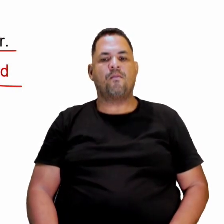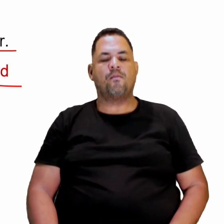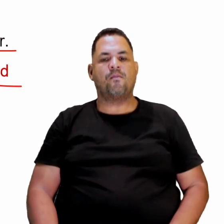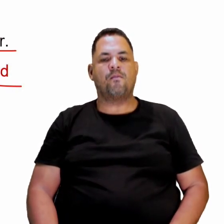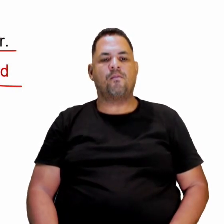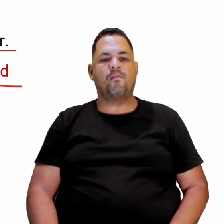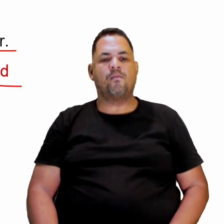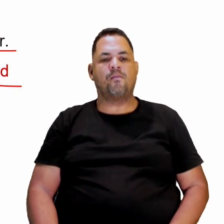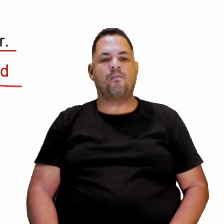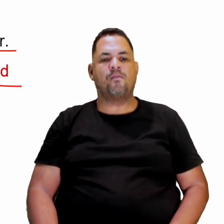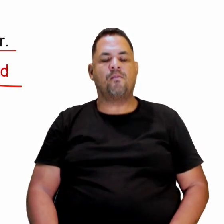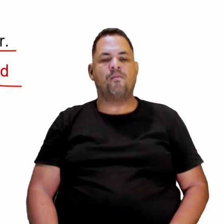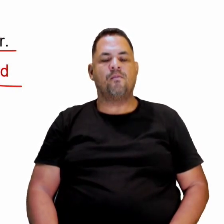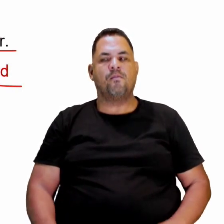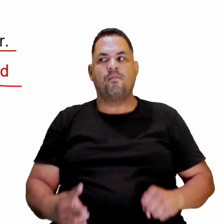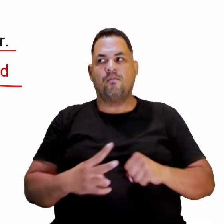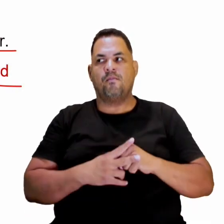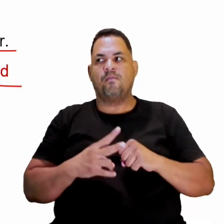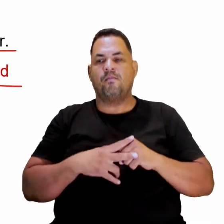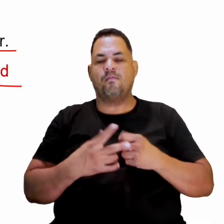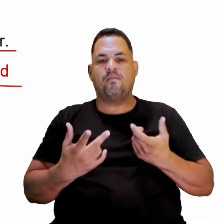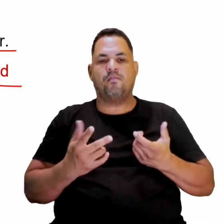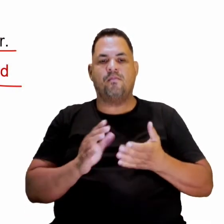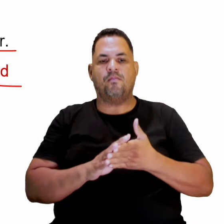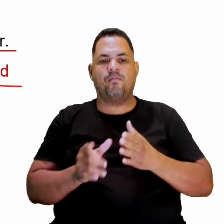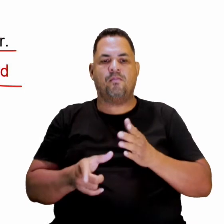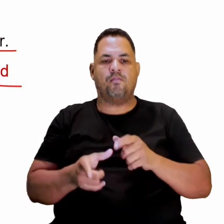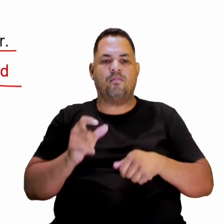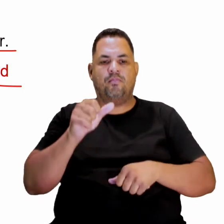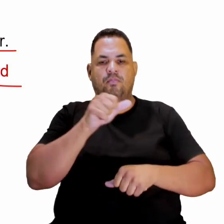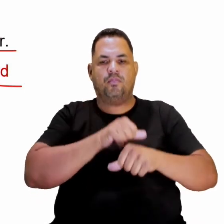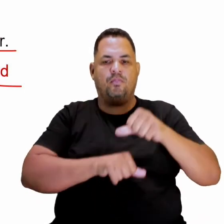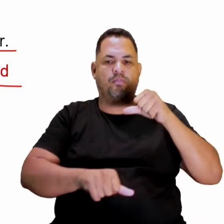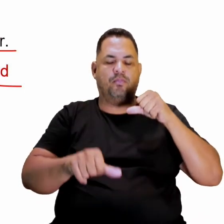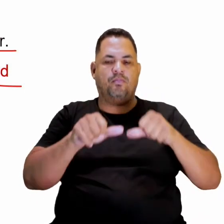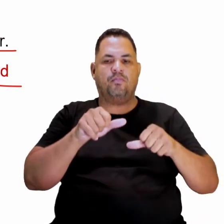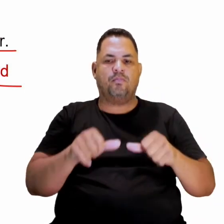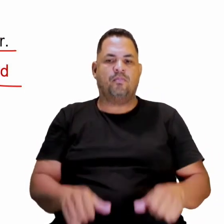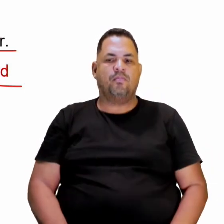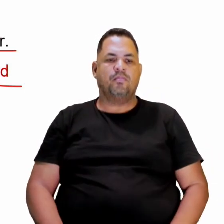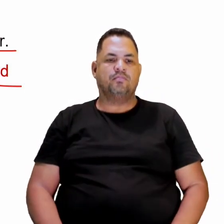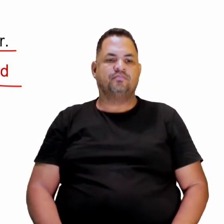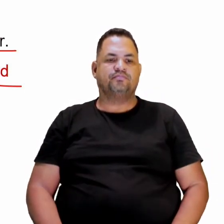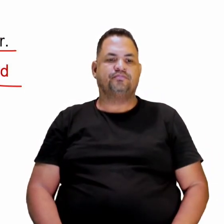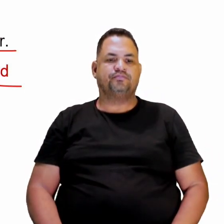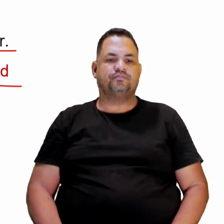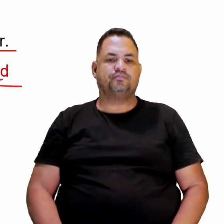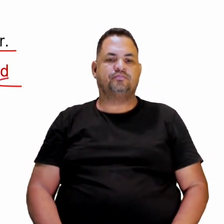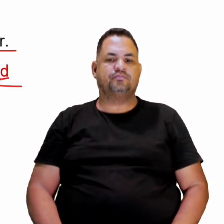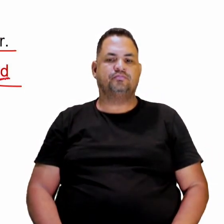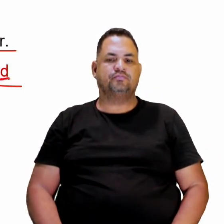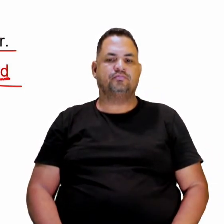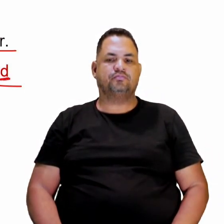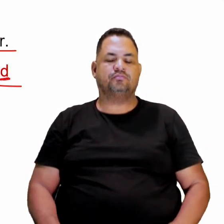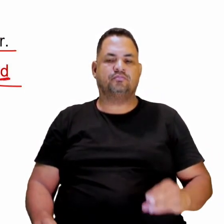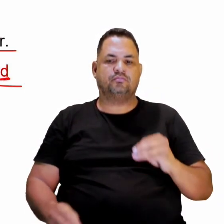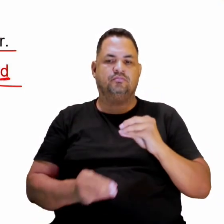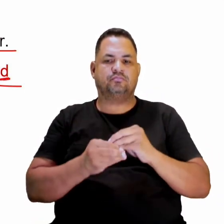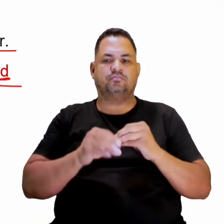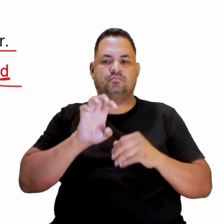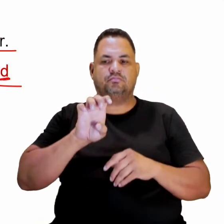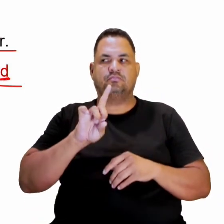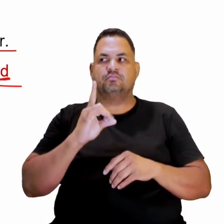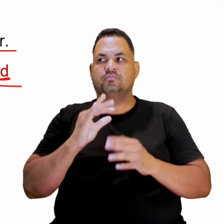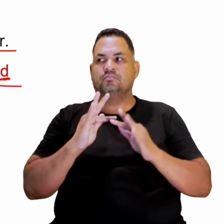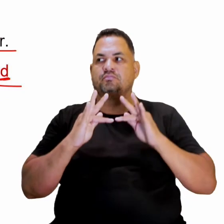verbo direct, que é o verbo dirigir, passou para cá, certo? Com apenas o acréscimo do ED